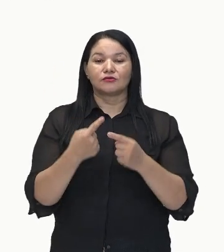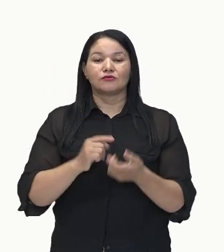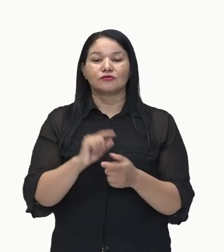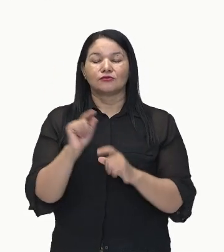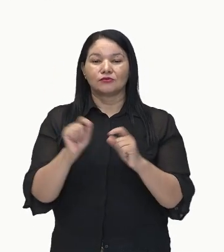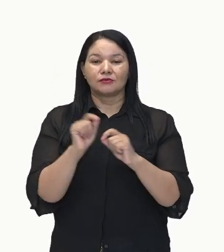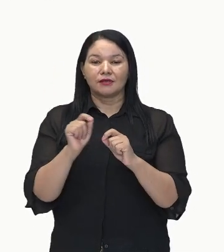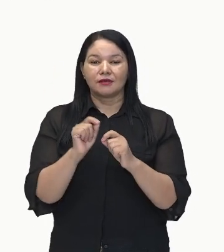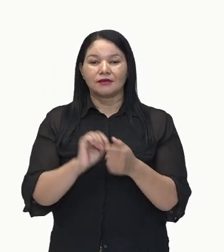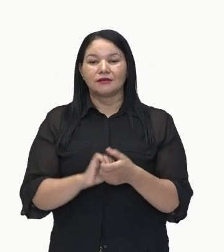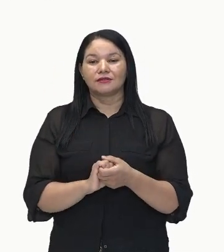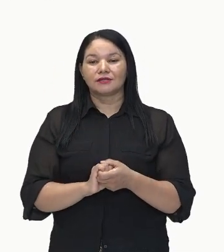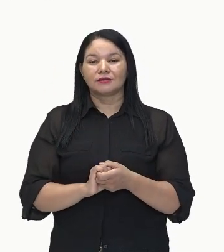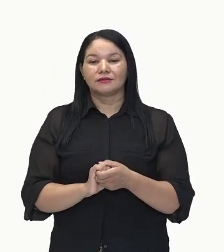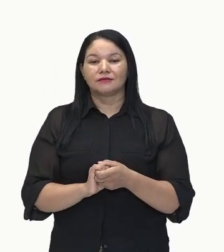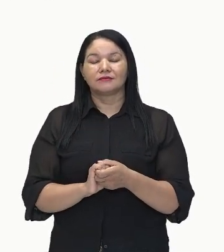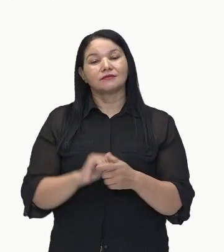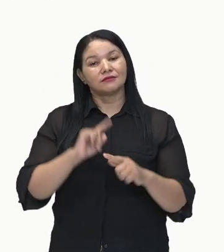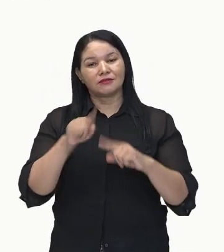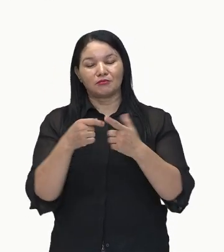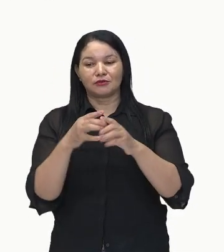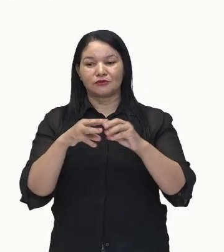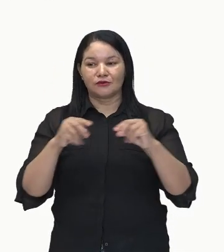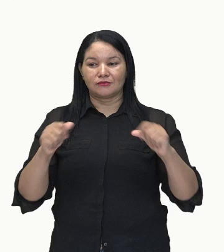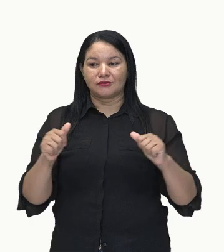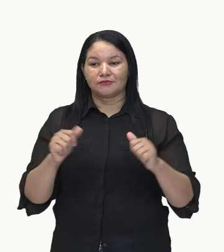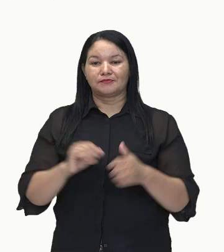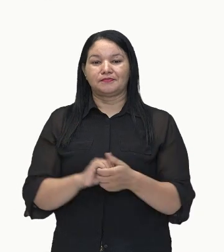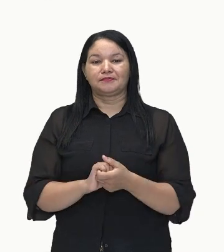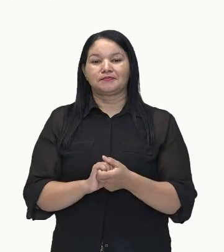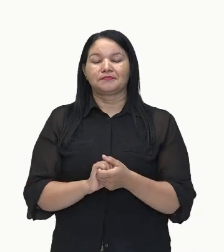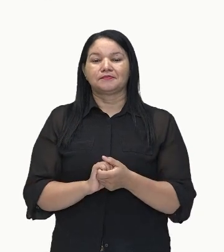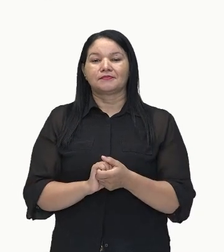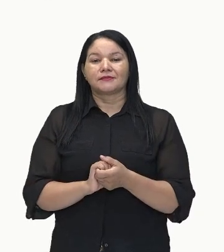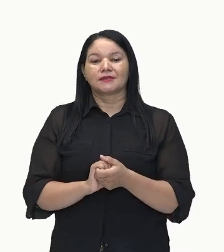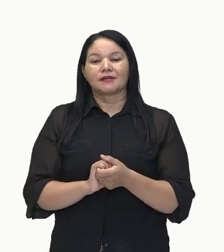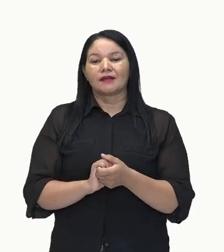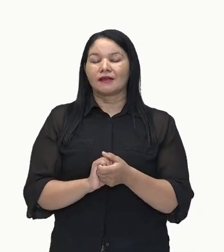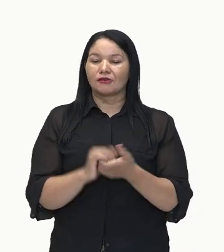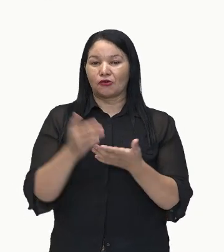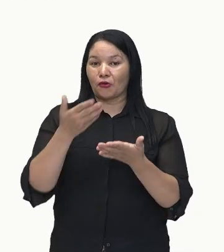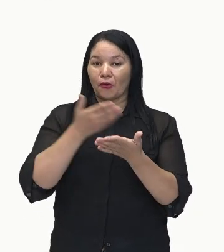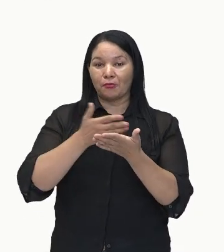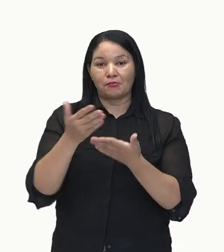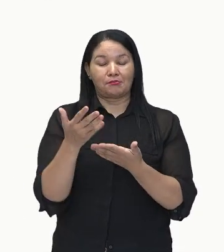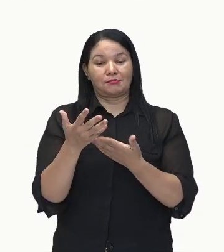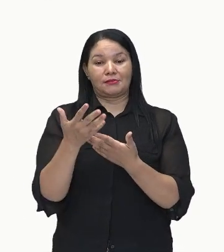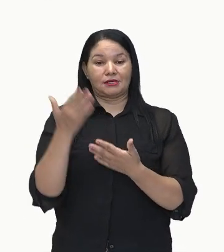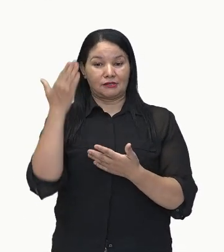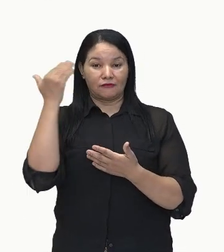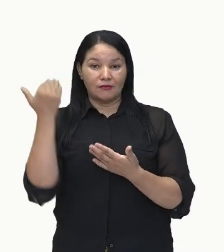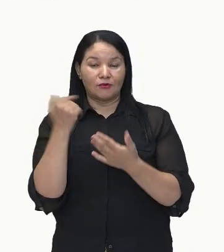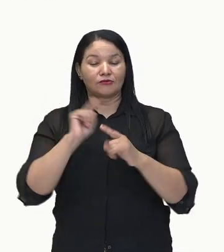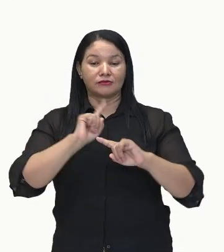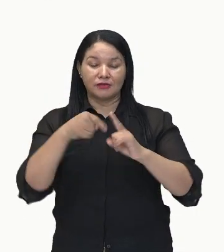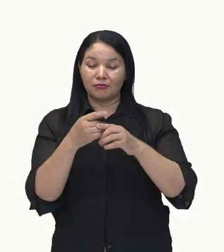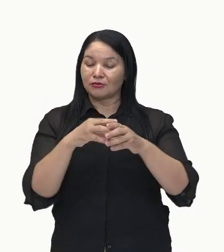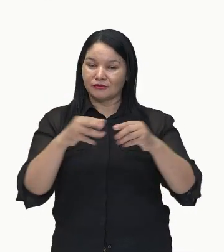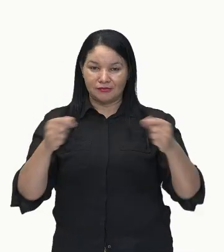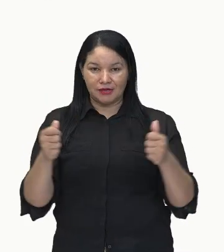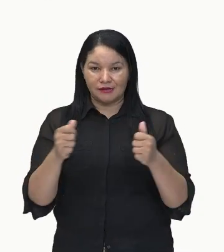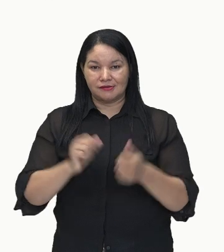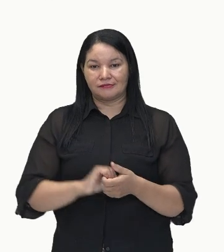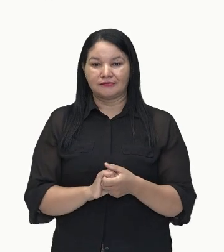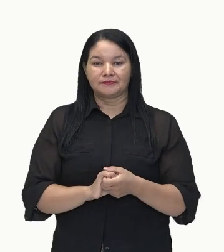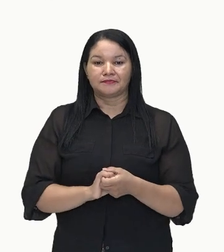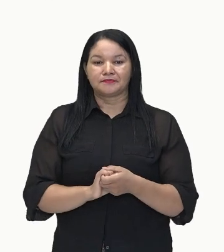e somem logo nas trevas do esquecimento. Então perceba que o nosso autor, ele é